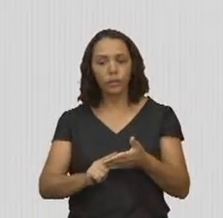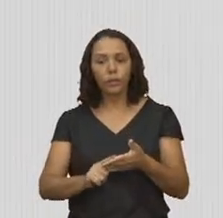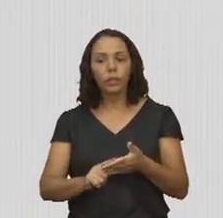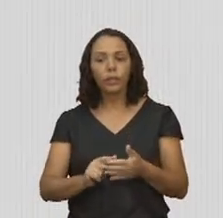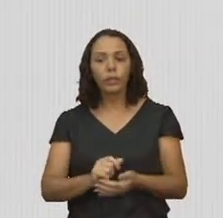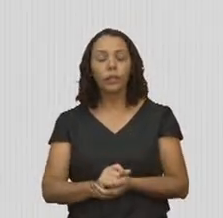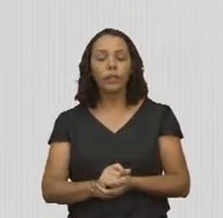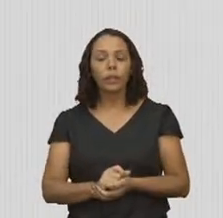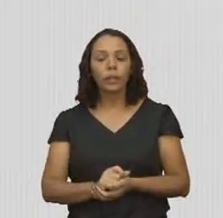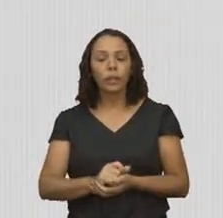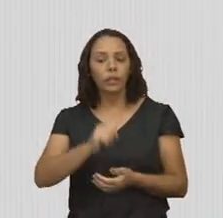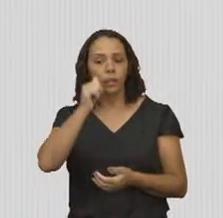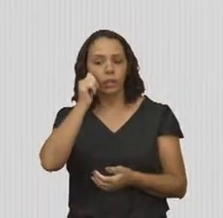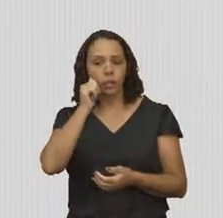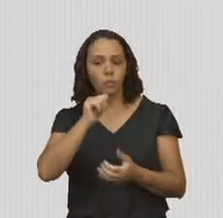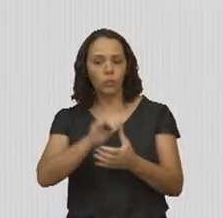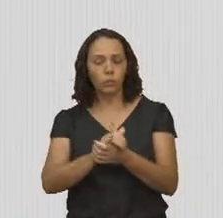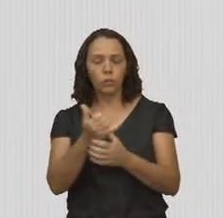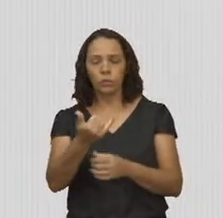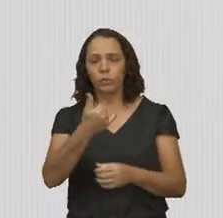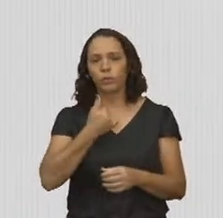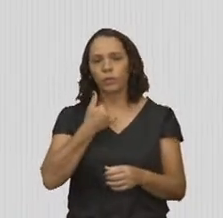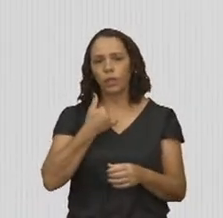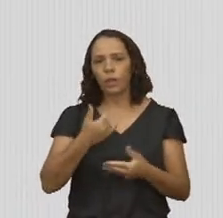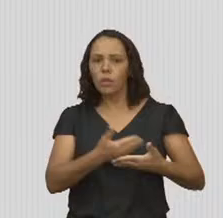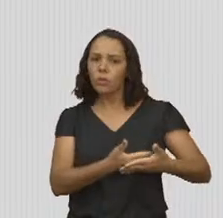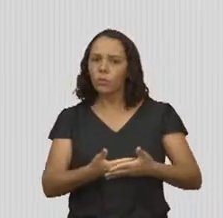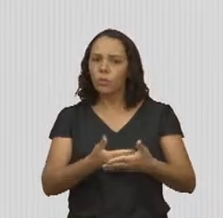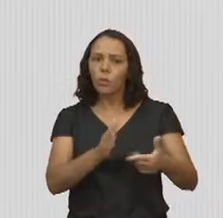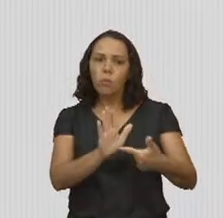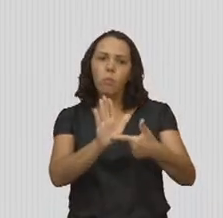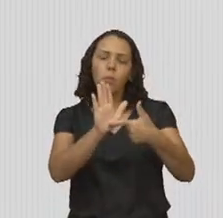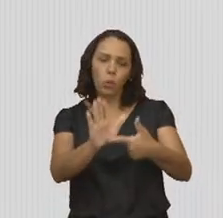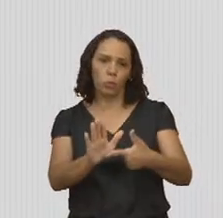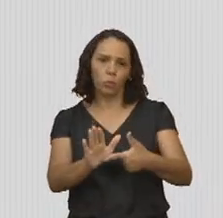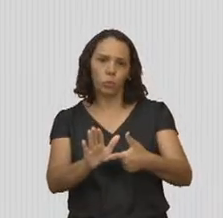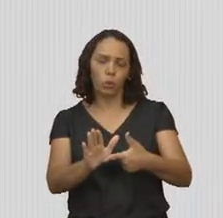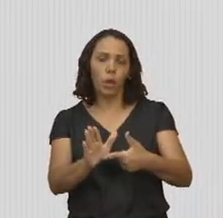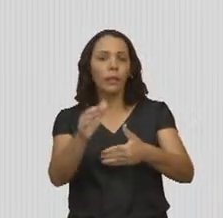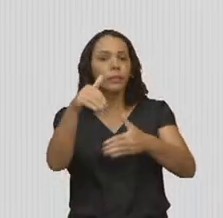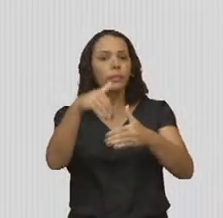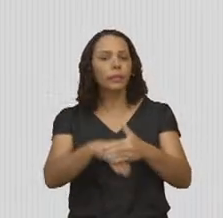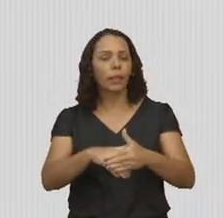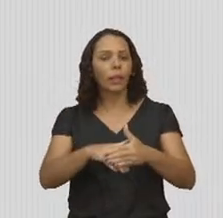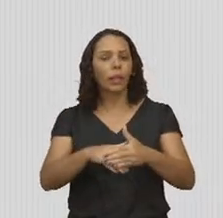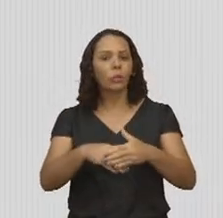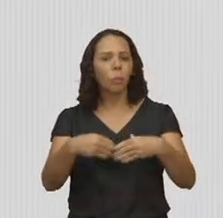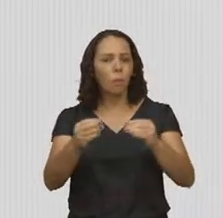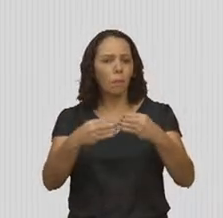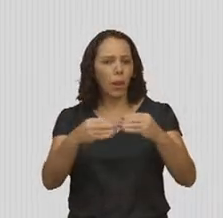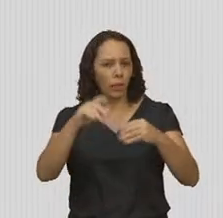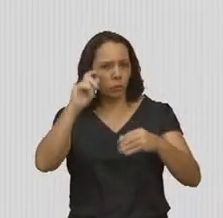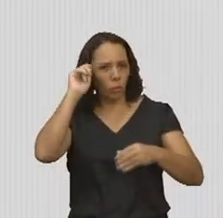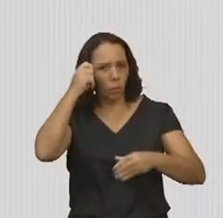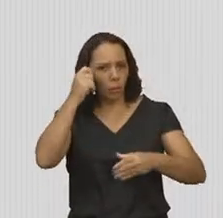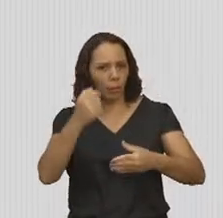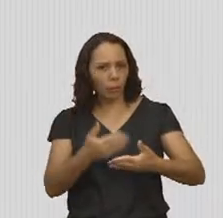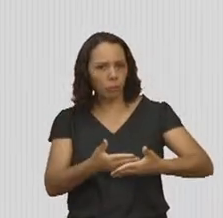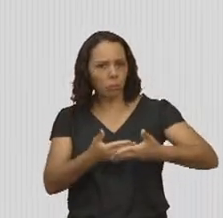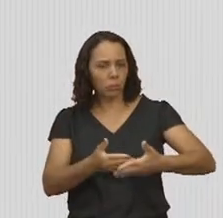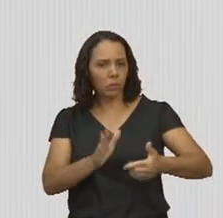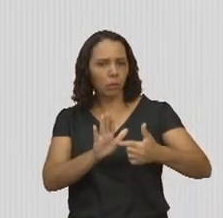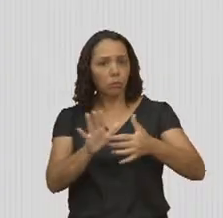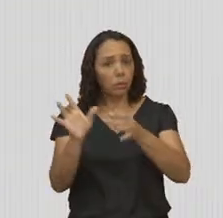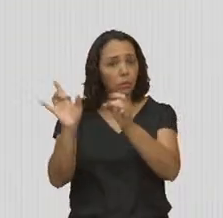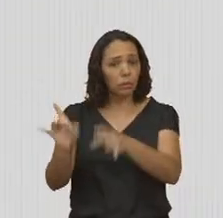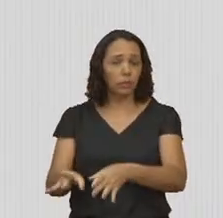dentro de um saco plástico, assim, e ainda descartaram aquele corpo e chamaram ele de lixo hospitalar, uma coisa